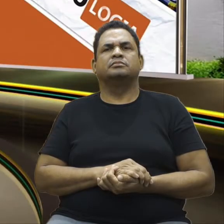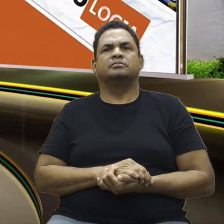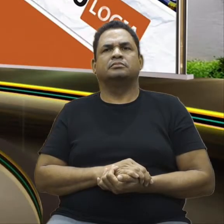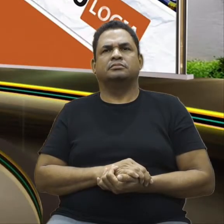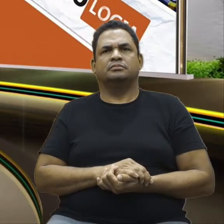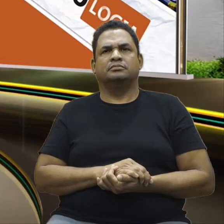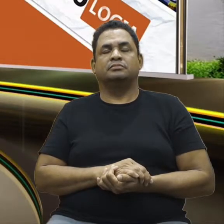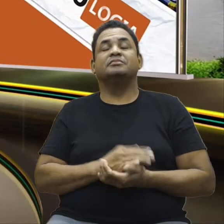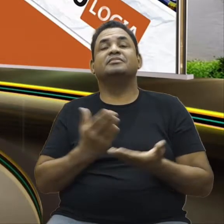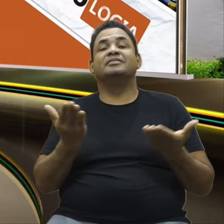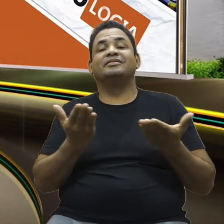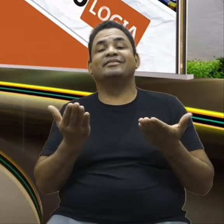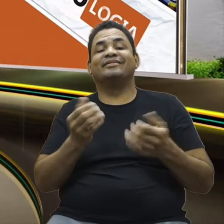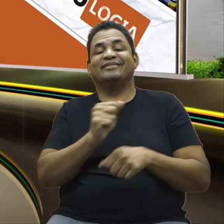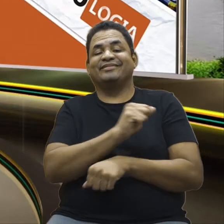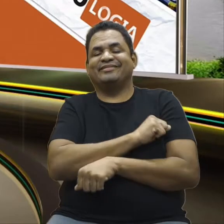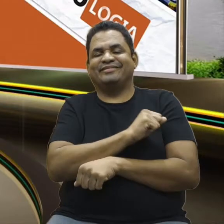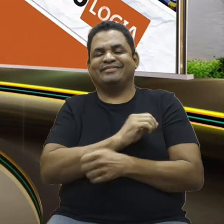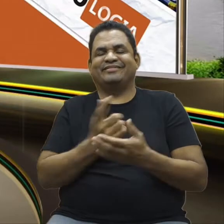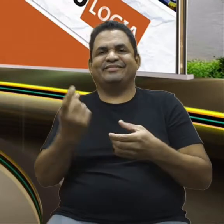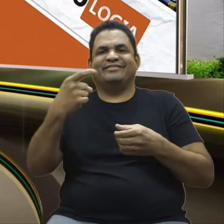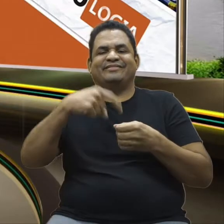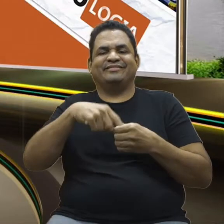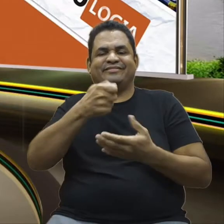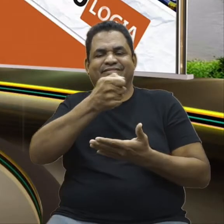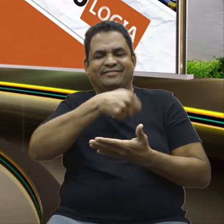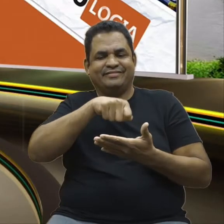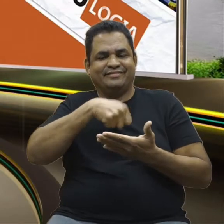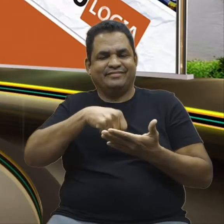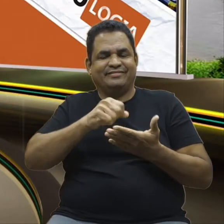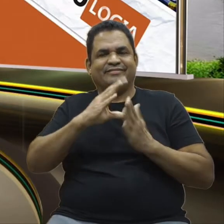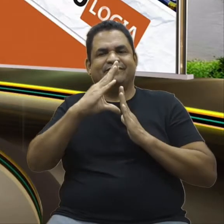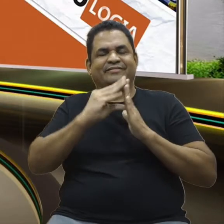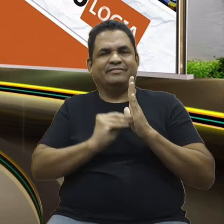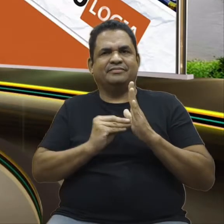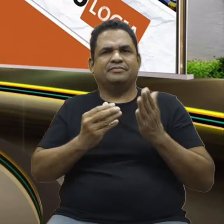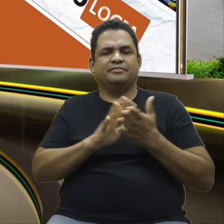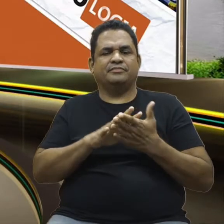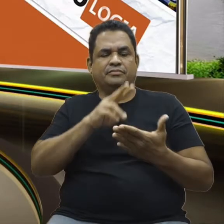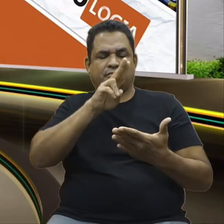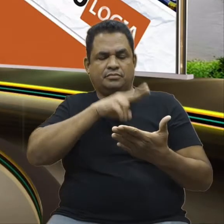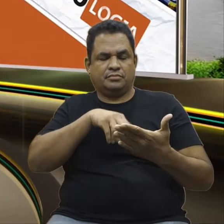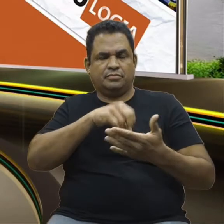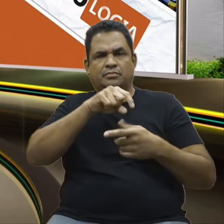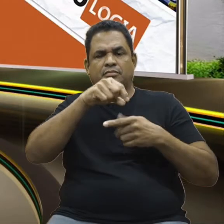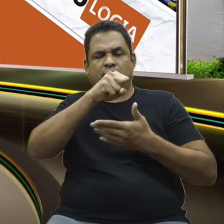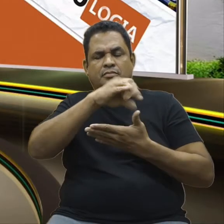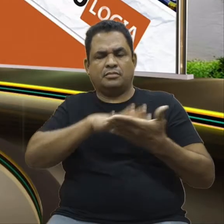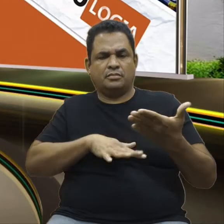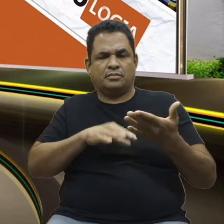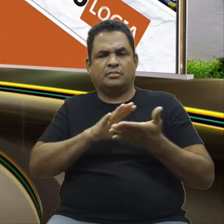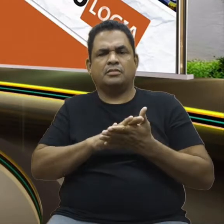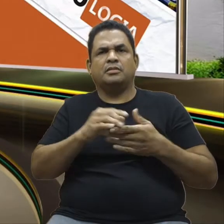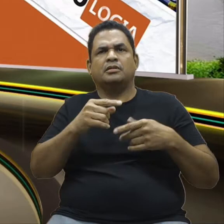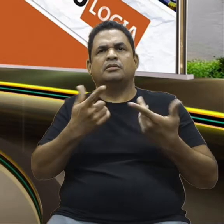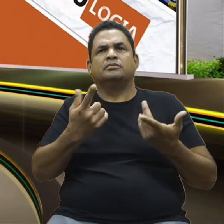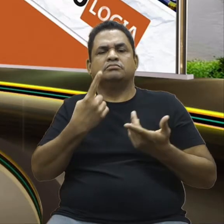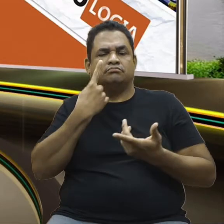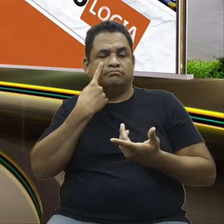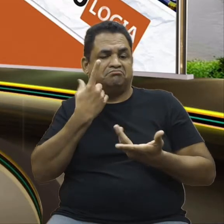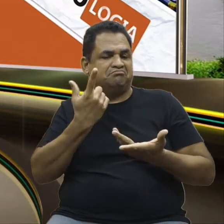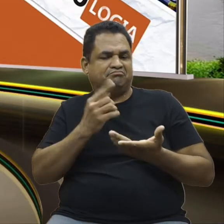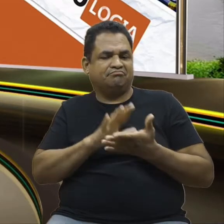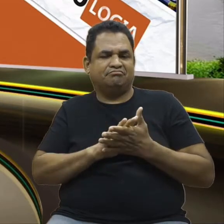E aí, galerinha, voltamos para a correção do nosso conteúdo. Leram a atividade? Leram as questões? Nem doeu,